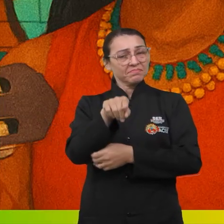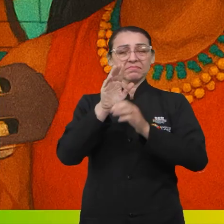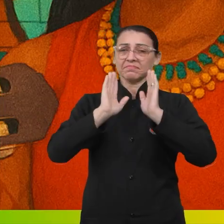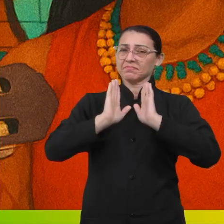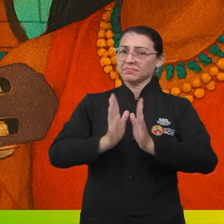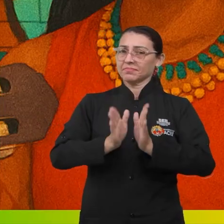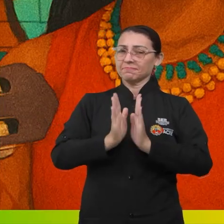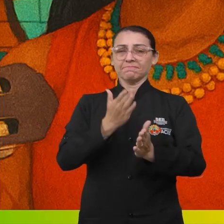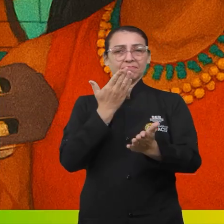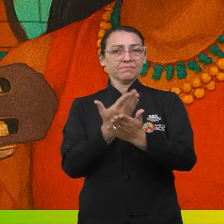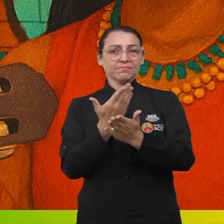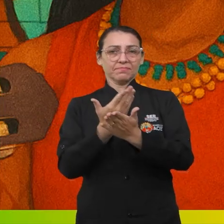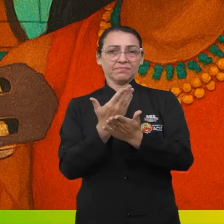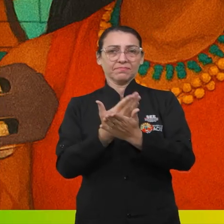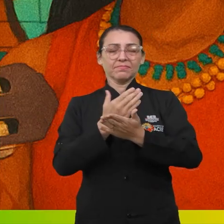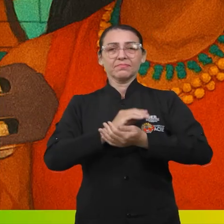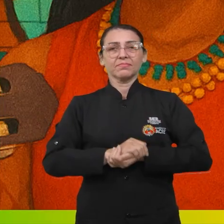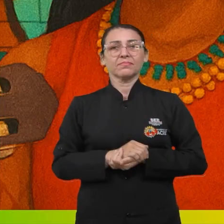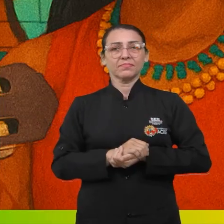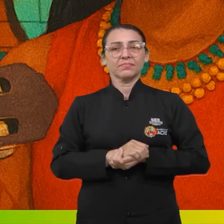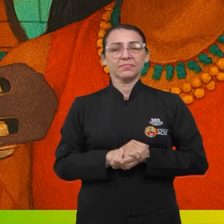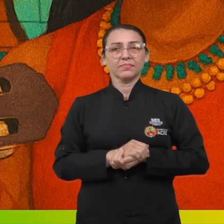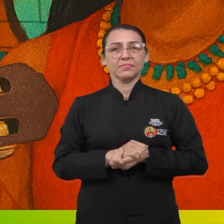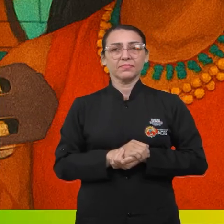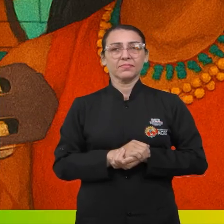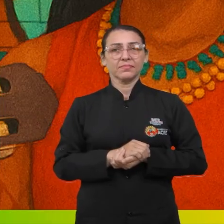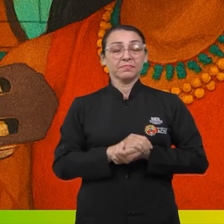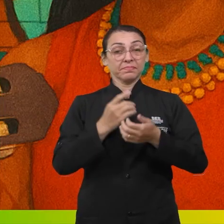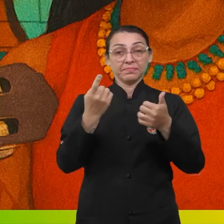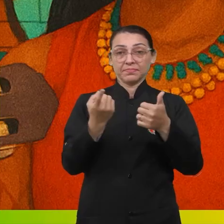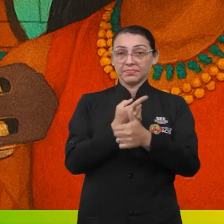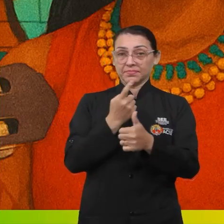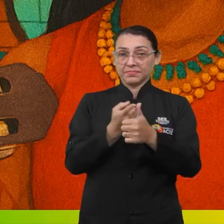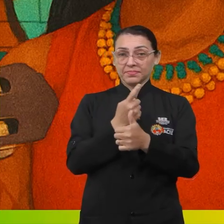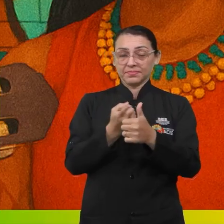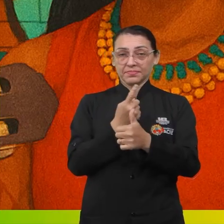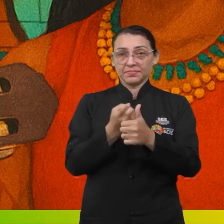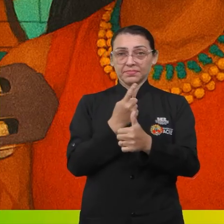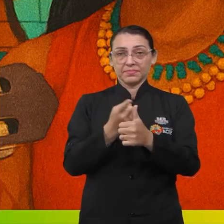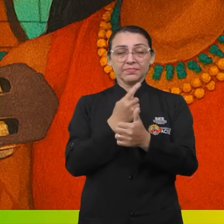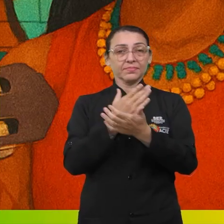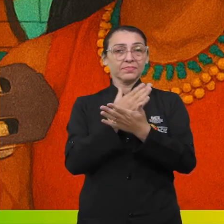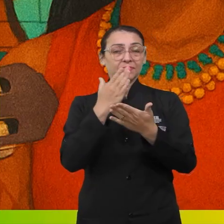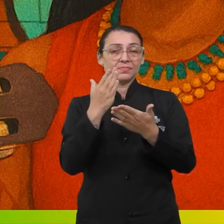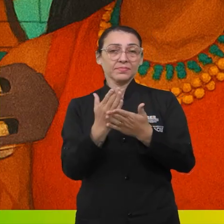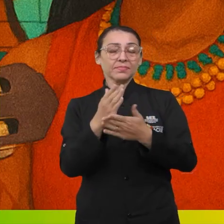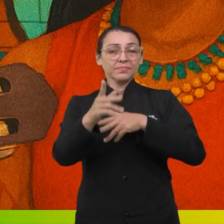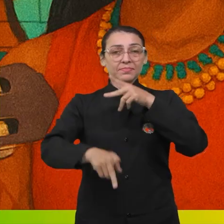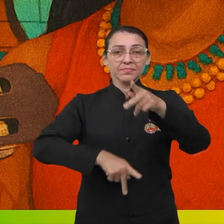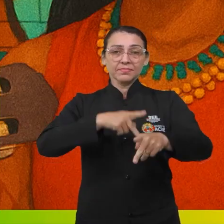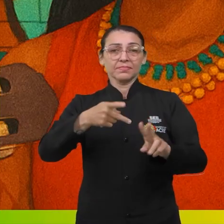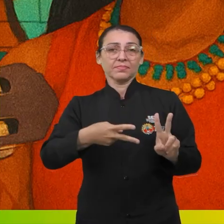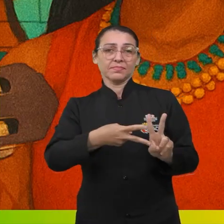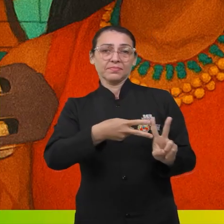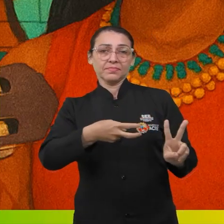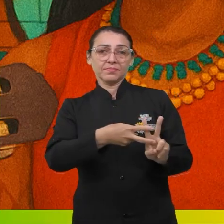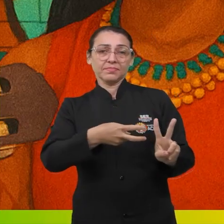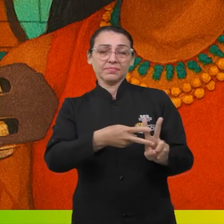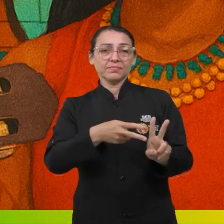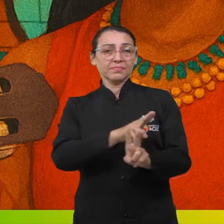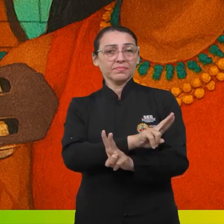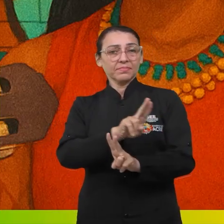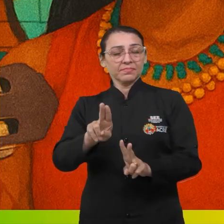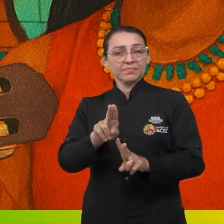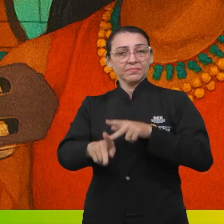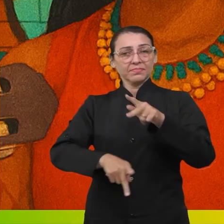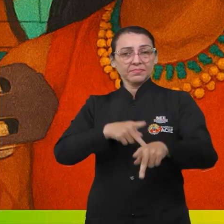já deve ter estudado sobre isso. Então, primeiramente, começamos pelos povos indígenas, que são chamados